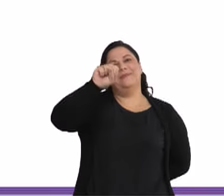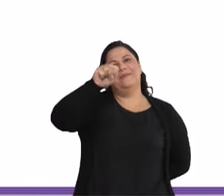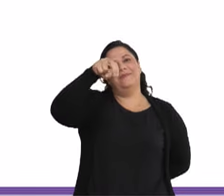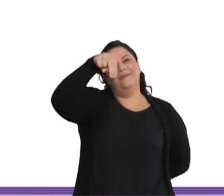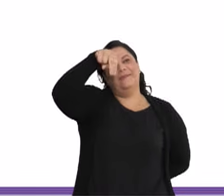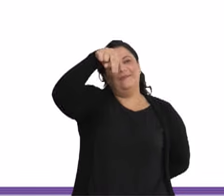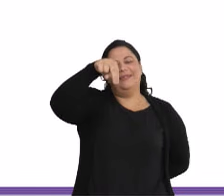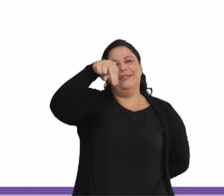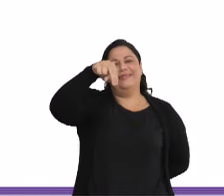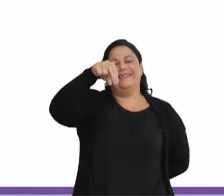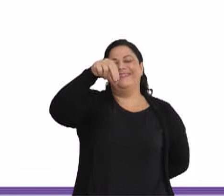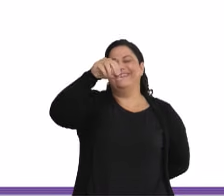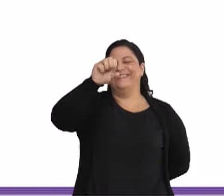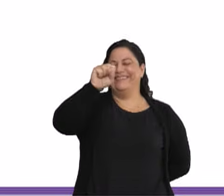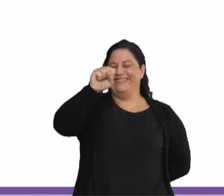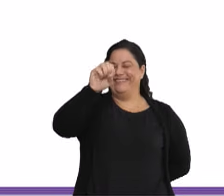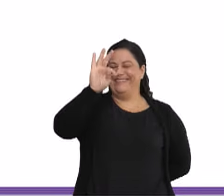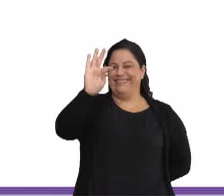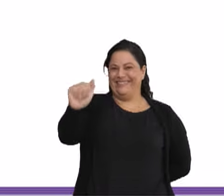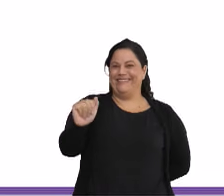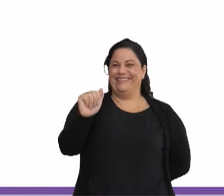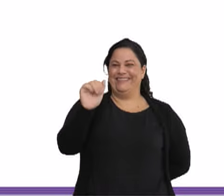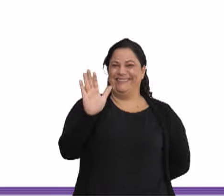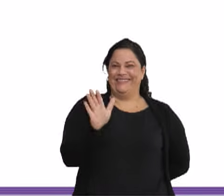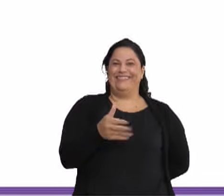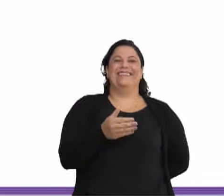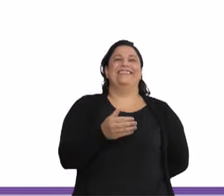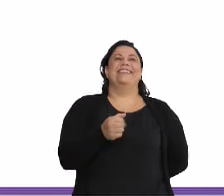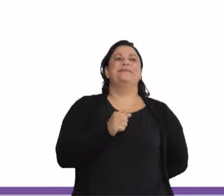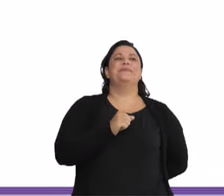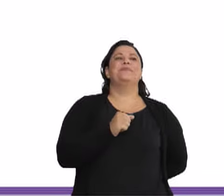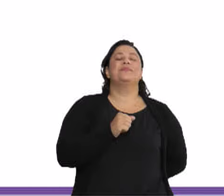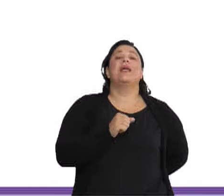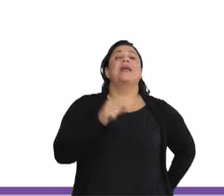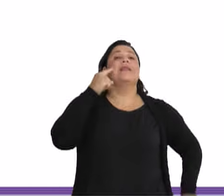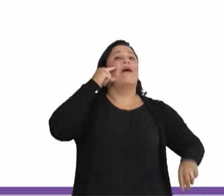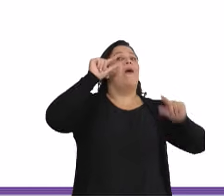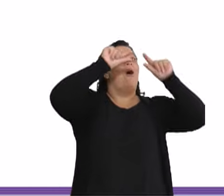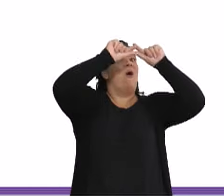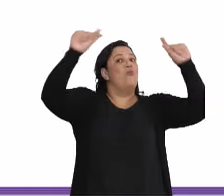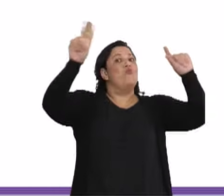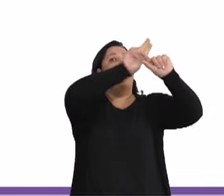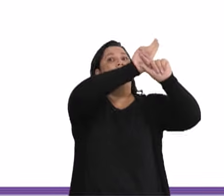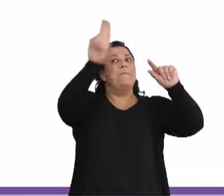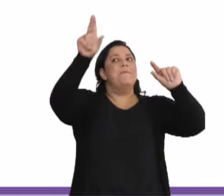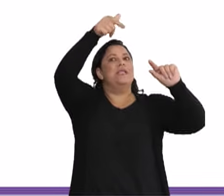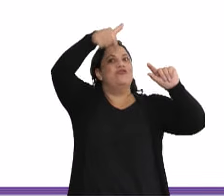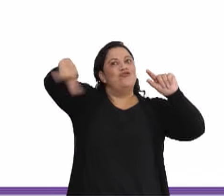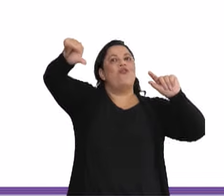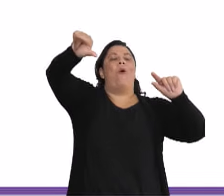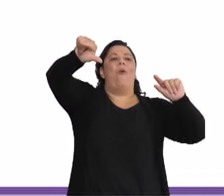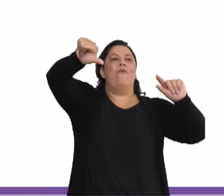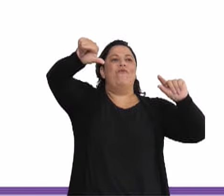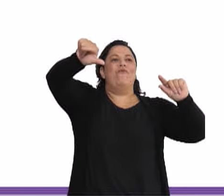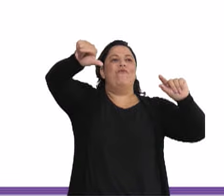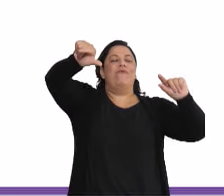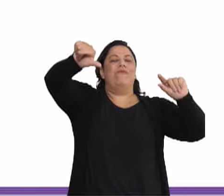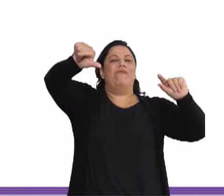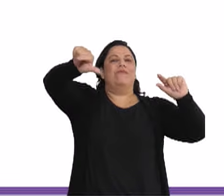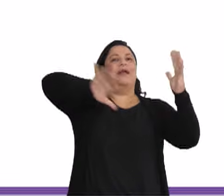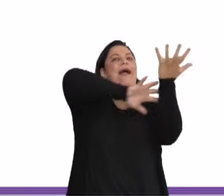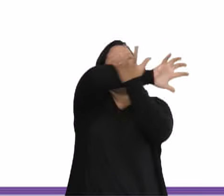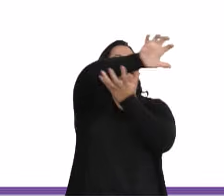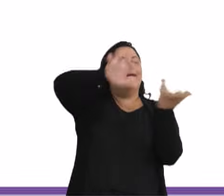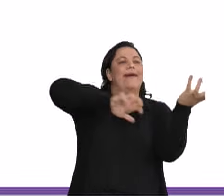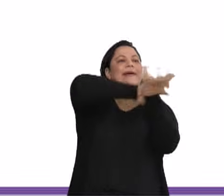Ó, os paulistas, São Paulo, os paulistas formaram a Frente Única Paulista. O que é isso? Ela